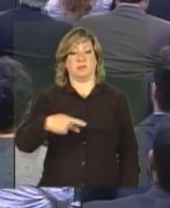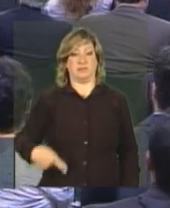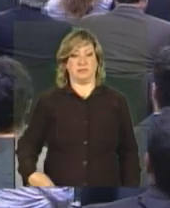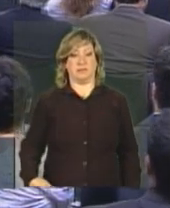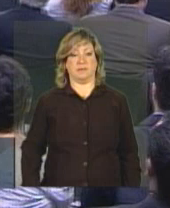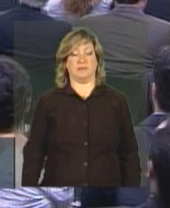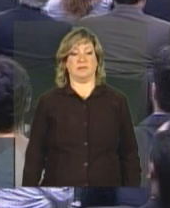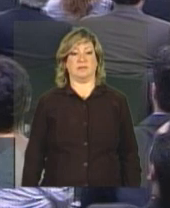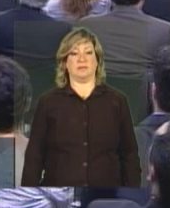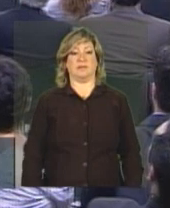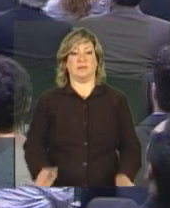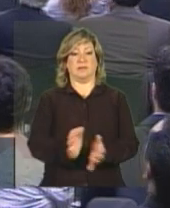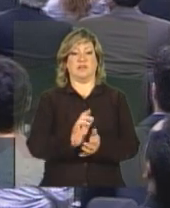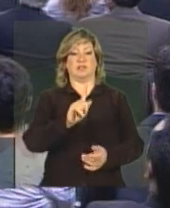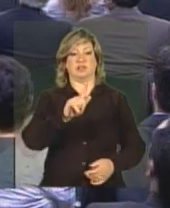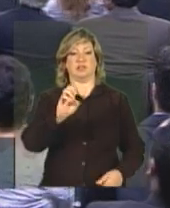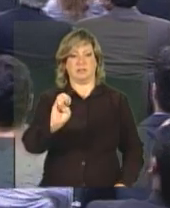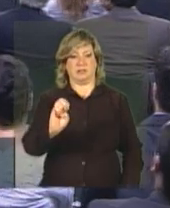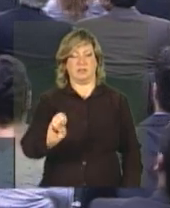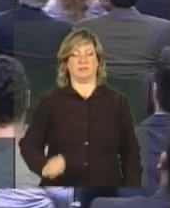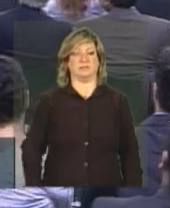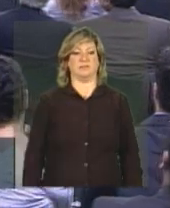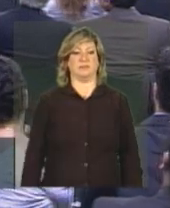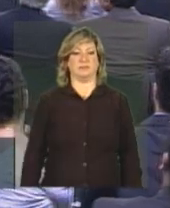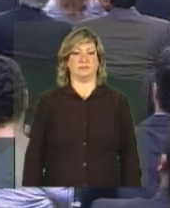presidente da General,